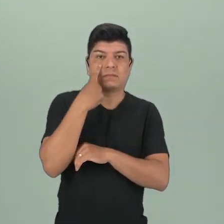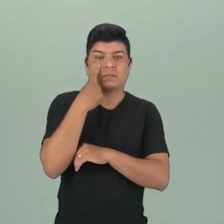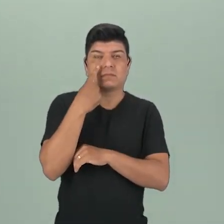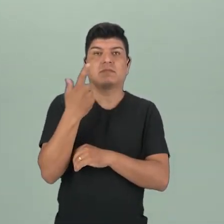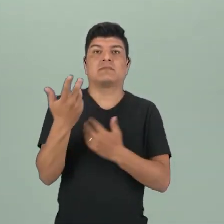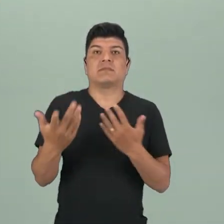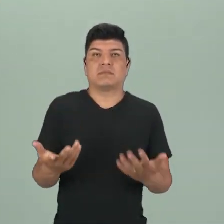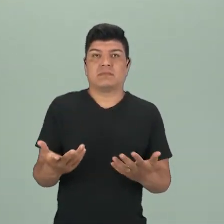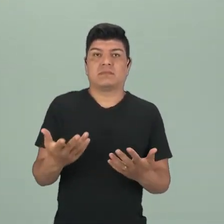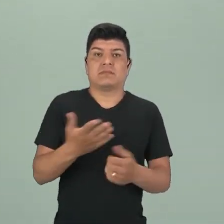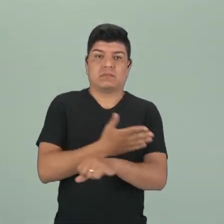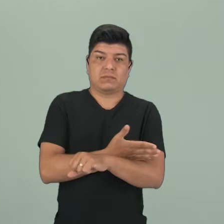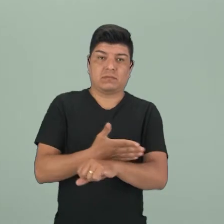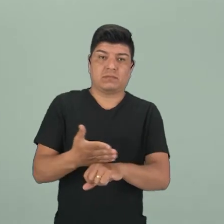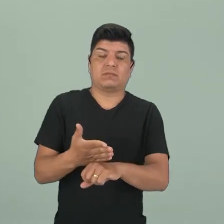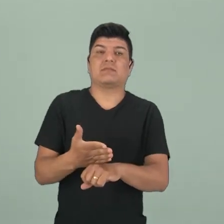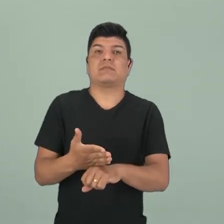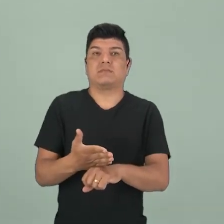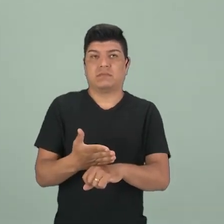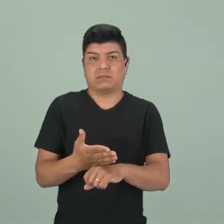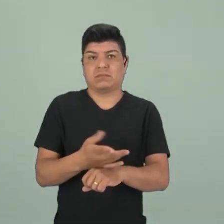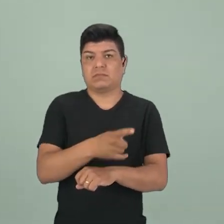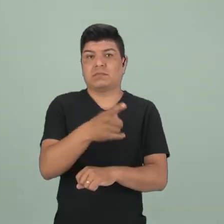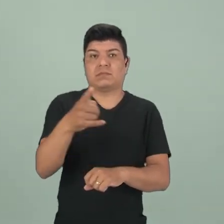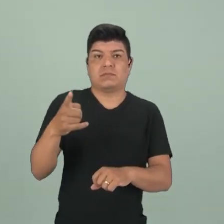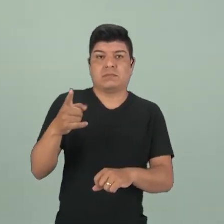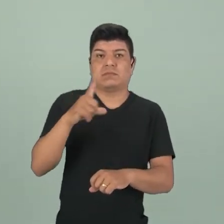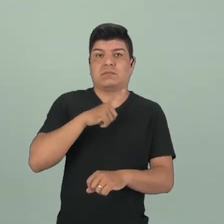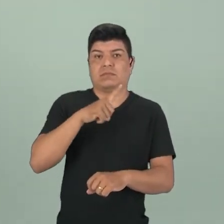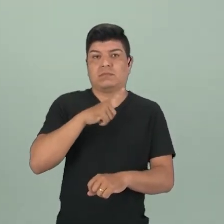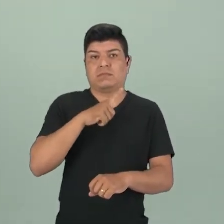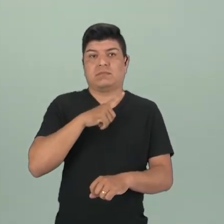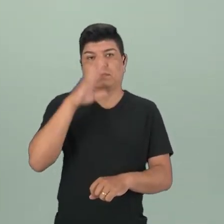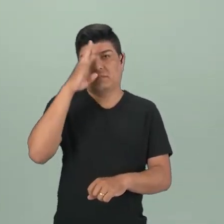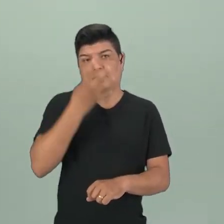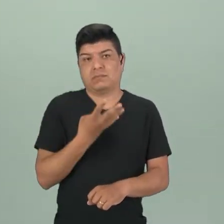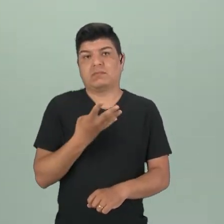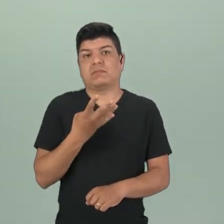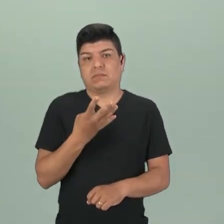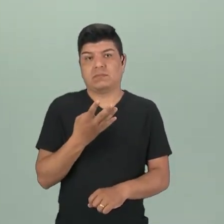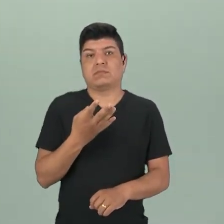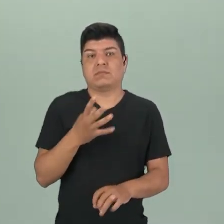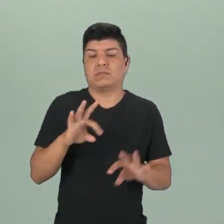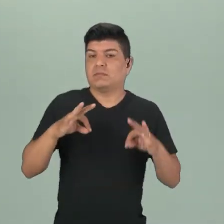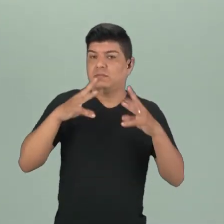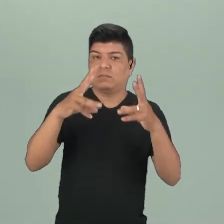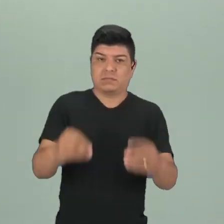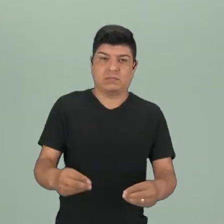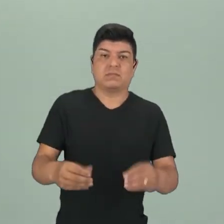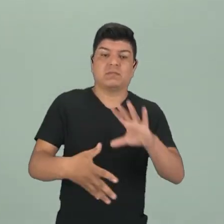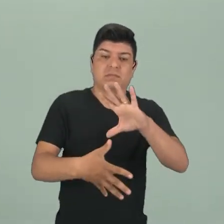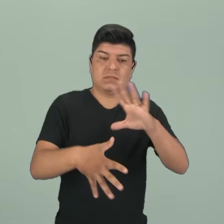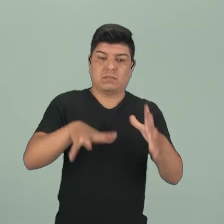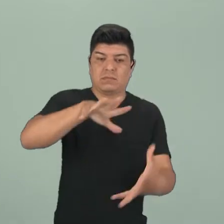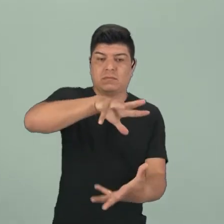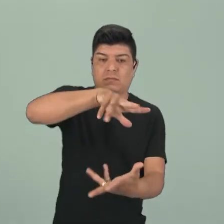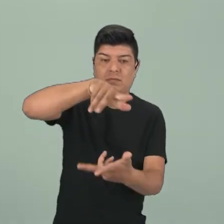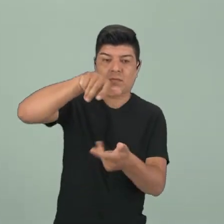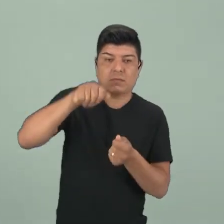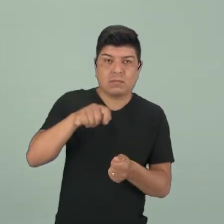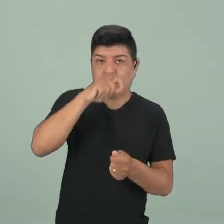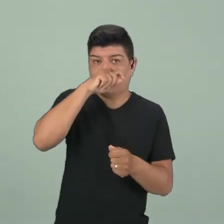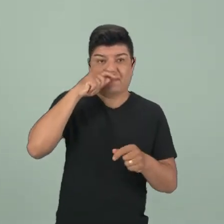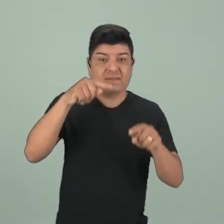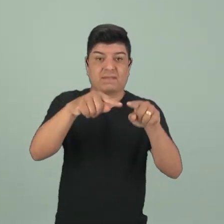assim hábitos que vocês vão ter que tomar, né, referente a toda essa questão da pandemia, usar